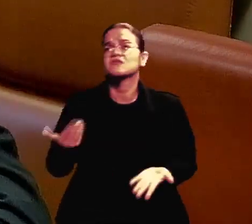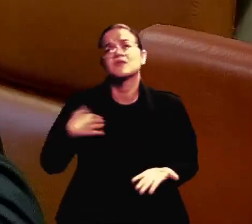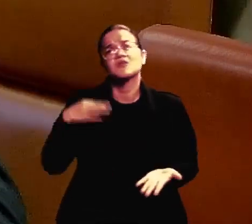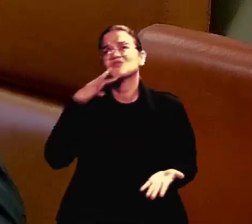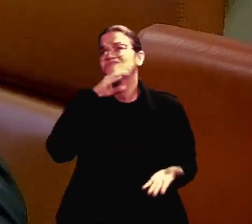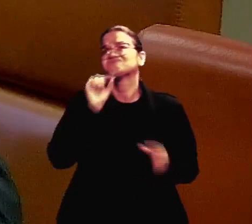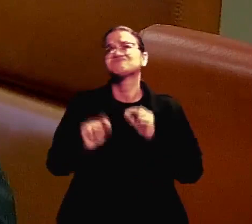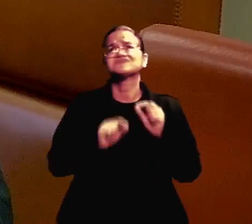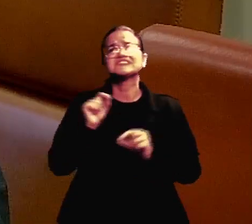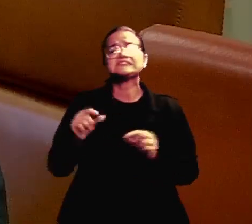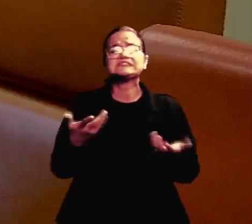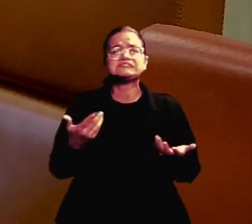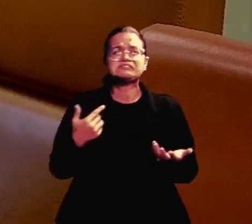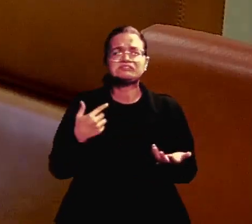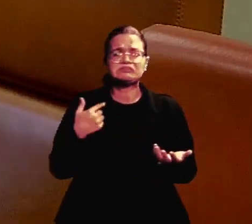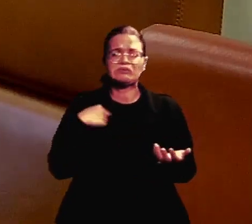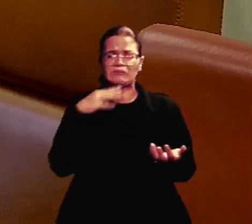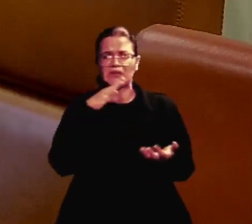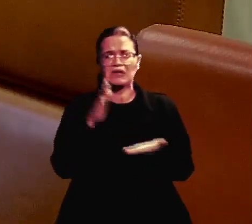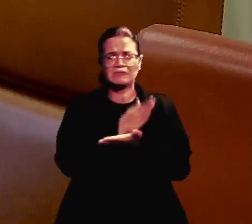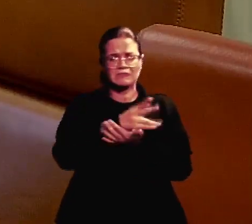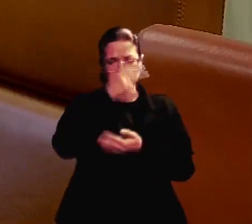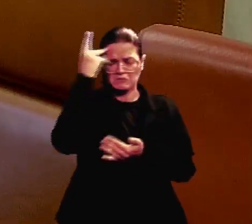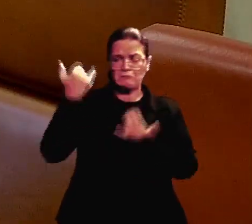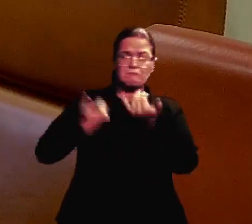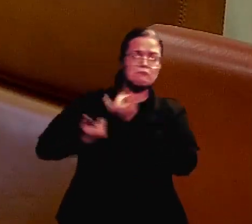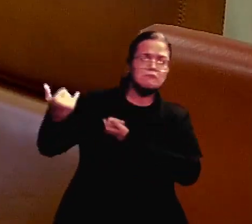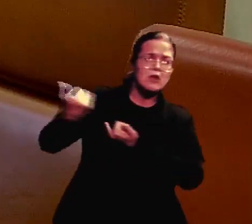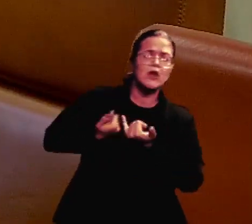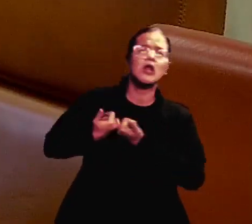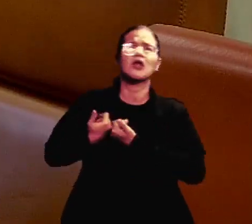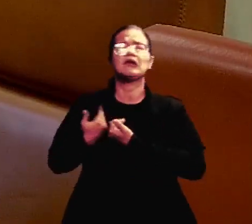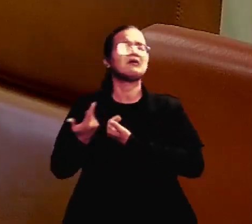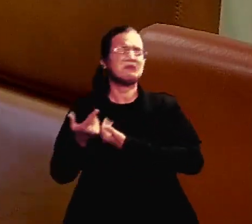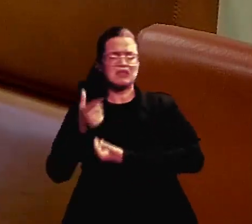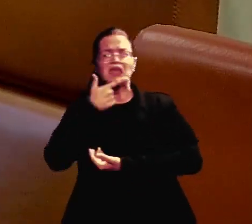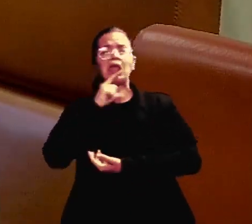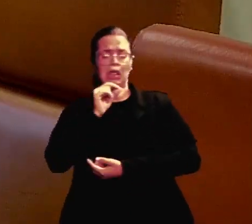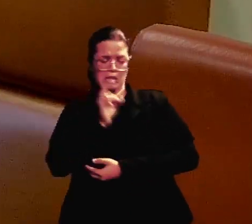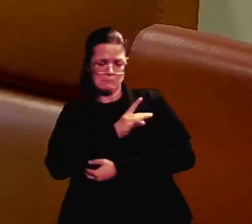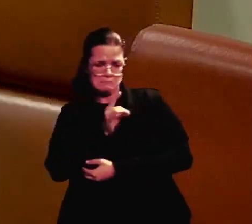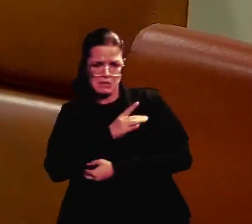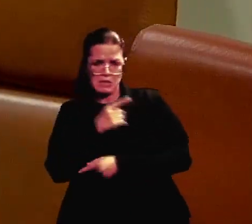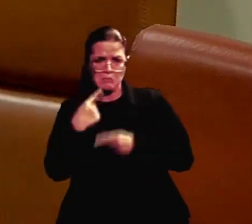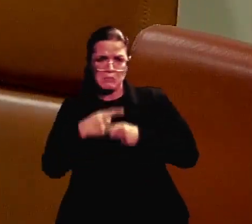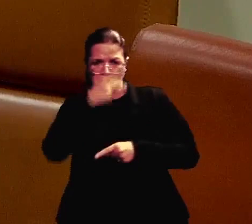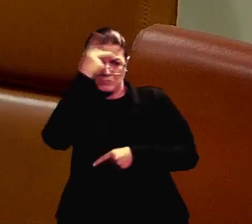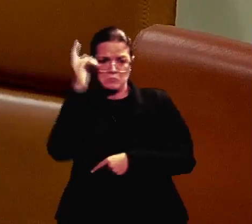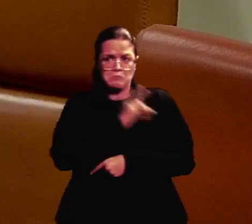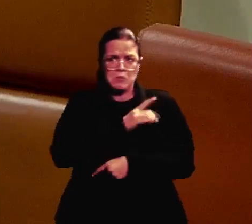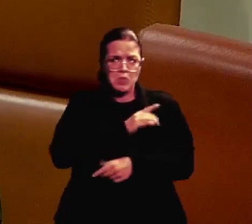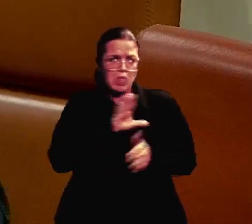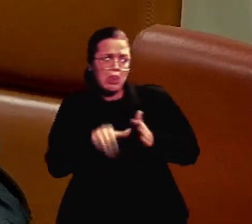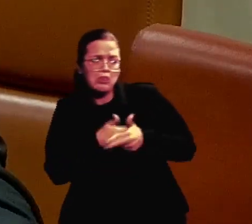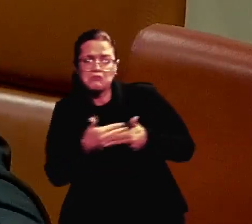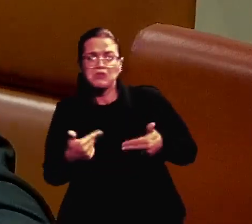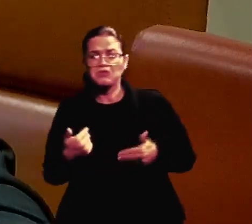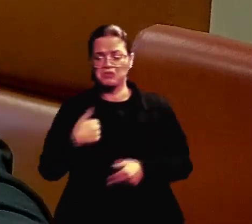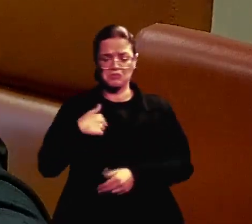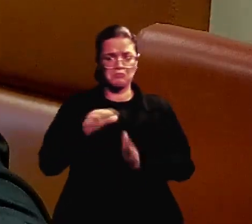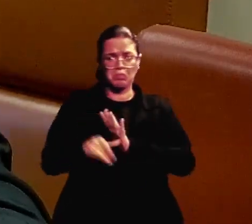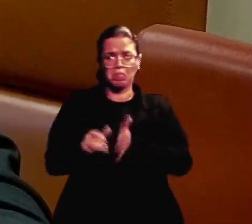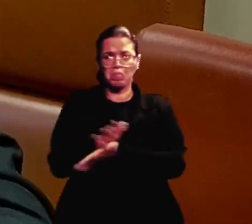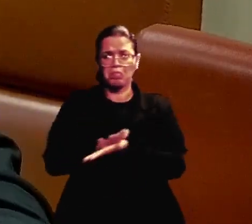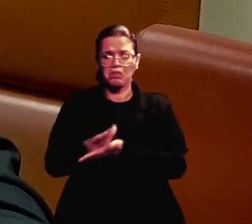eu não acho, hora nenhuma, até alguns me falaram, não, Zulim, quem tem medo é quem está com medo de fazer rolo. Eu não vou fazer